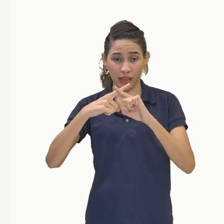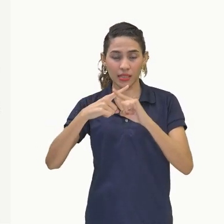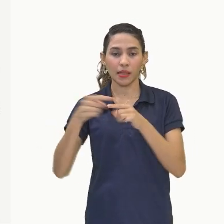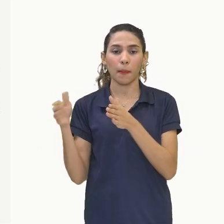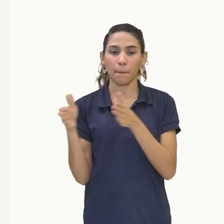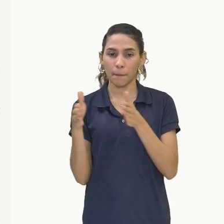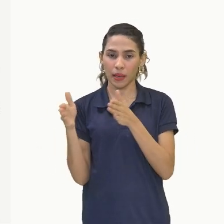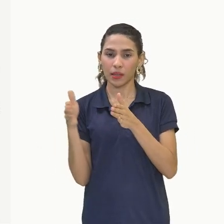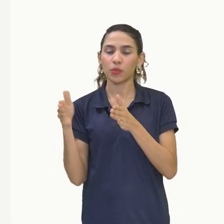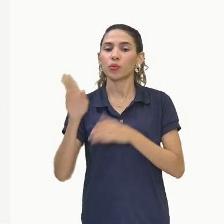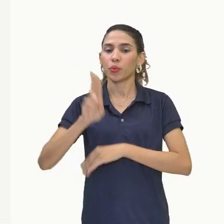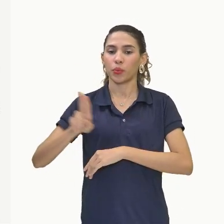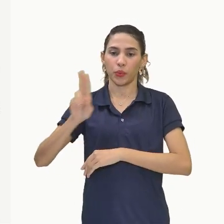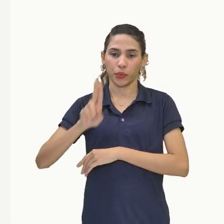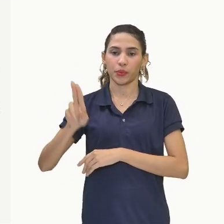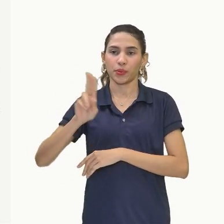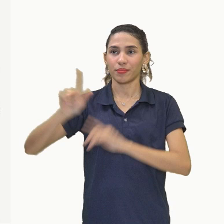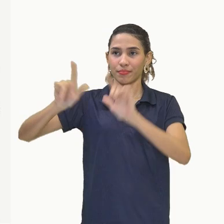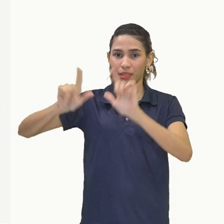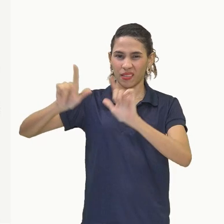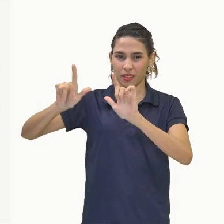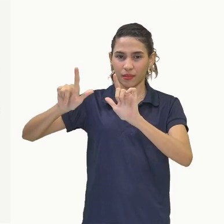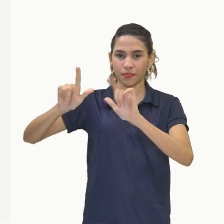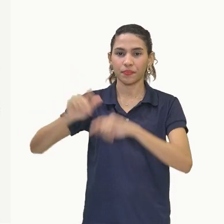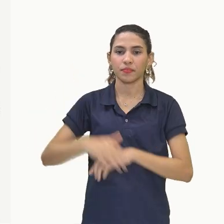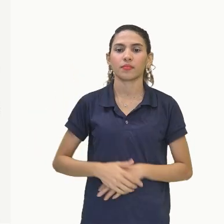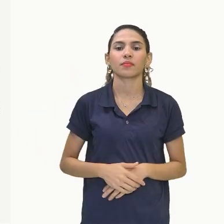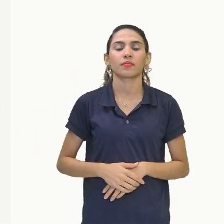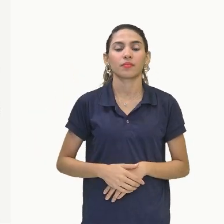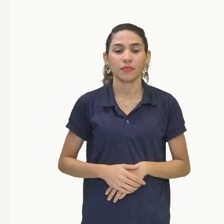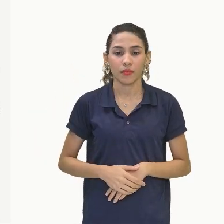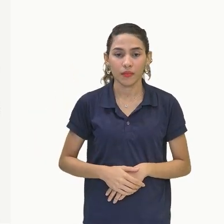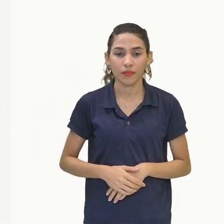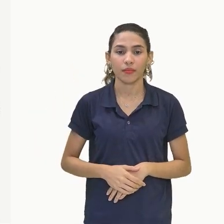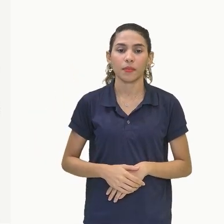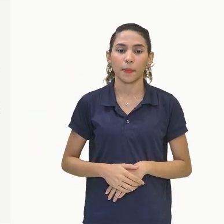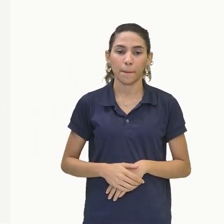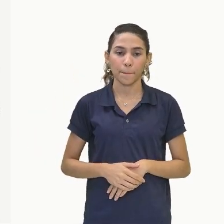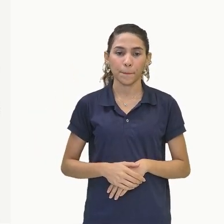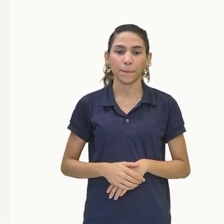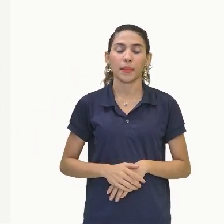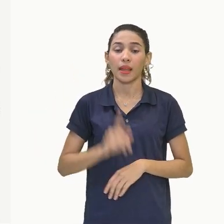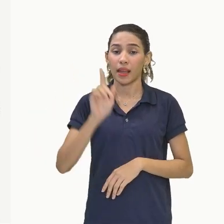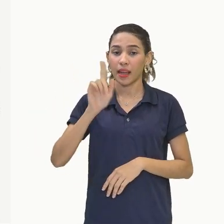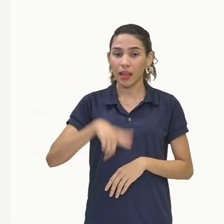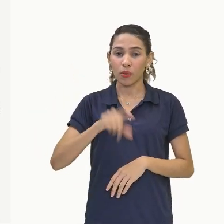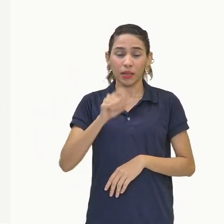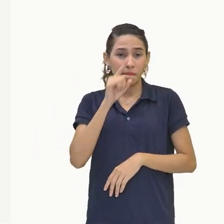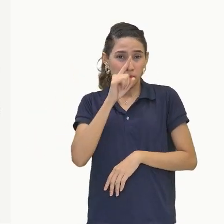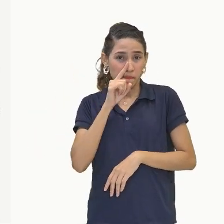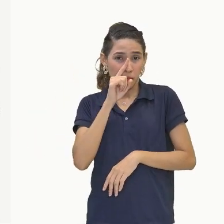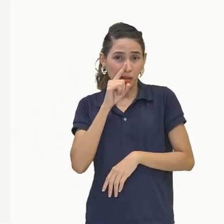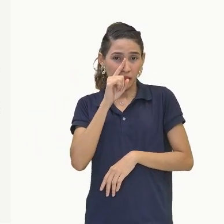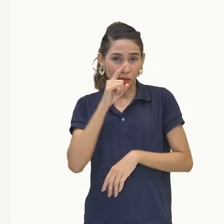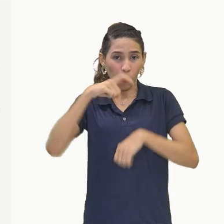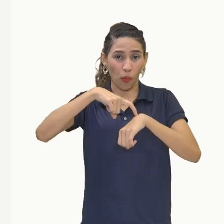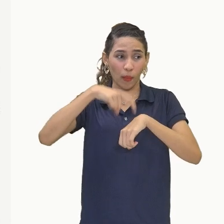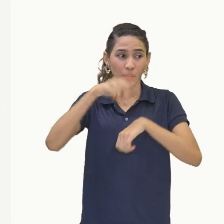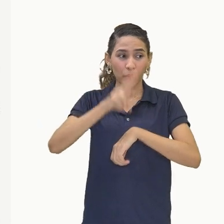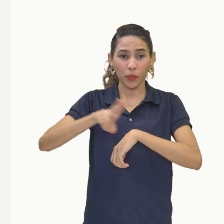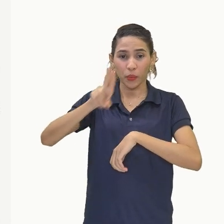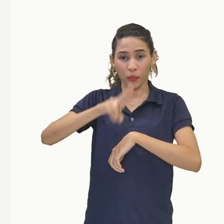que aquela TV está ligada. Vejam aí que é este aí que é o vilão na hora do consumo. Então,